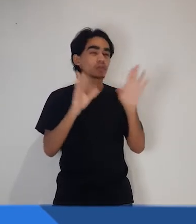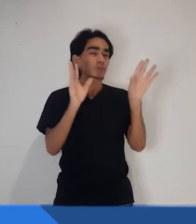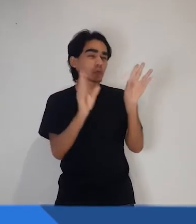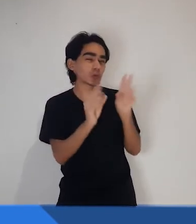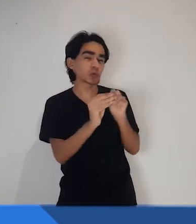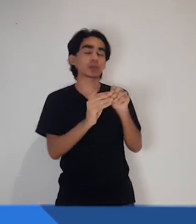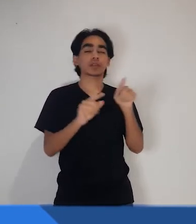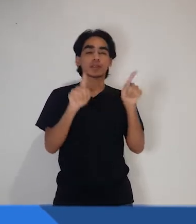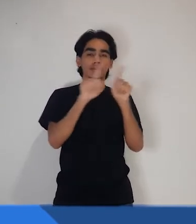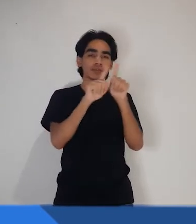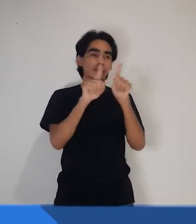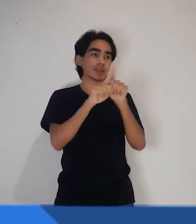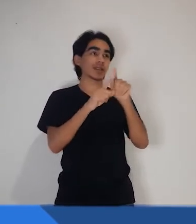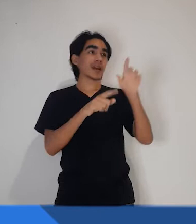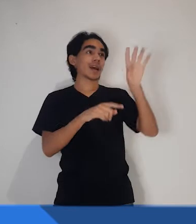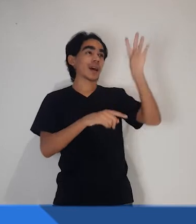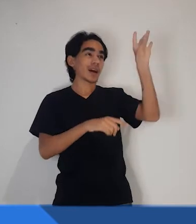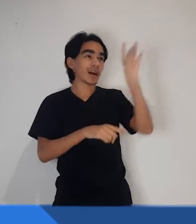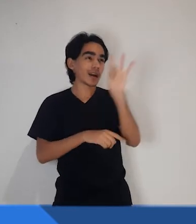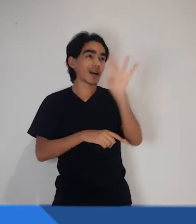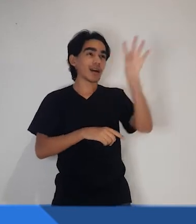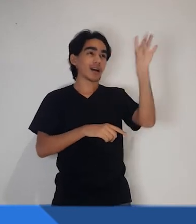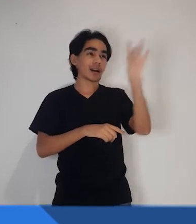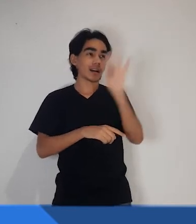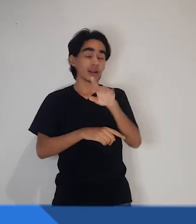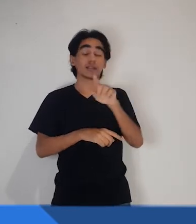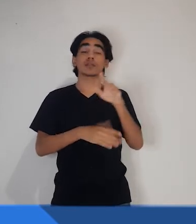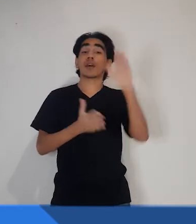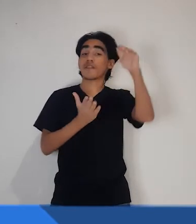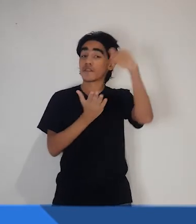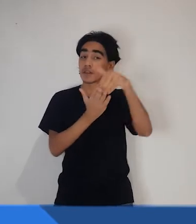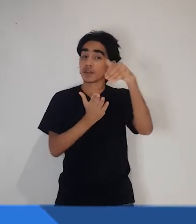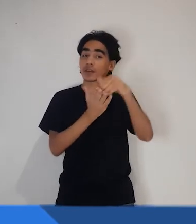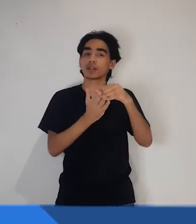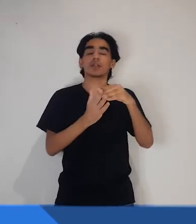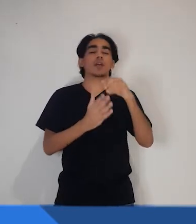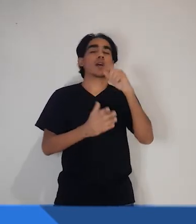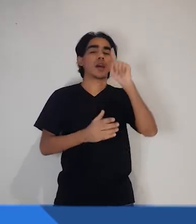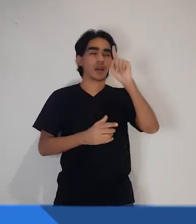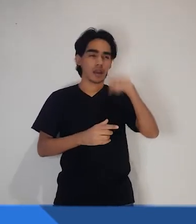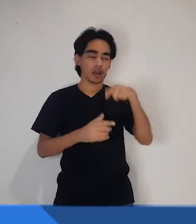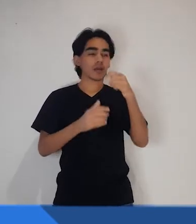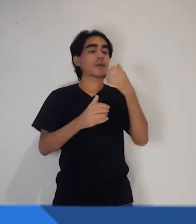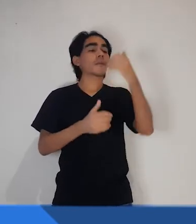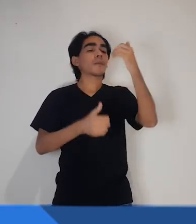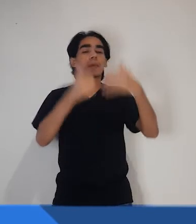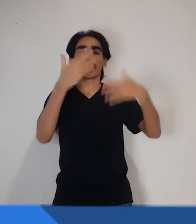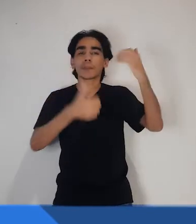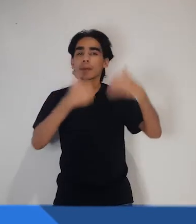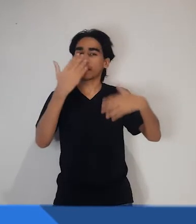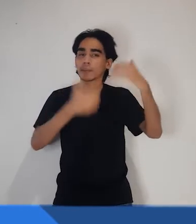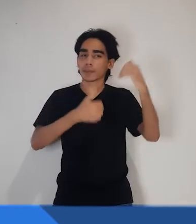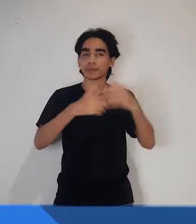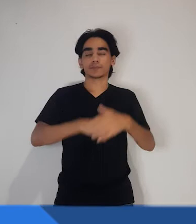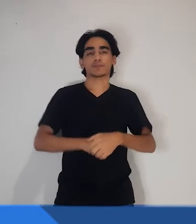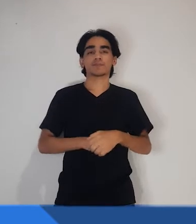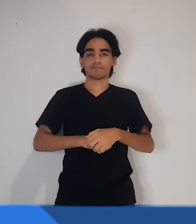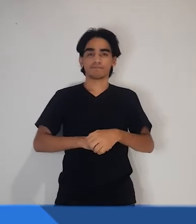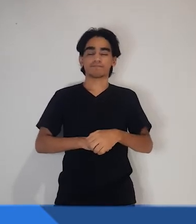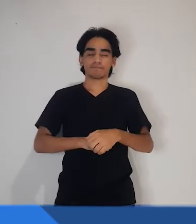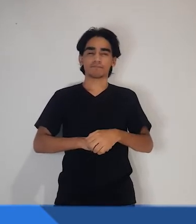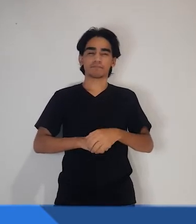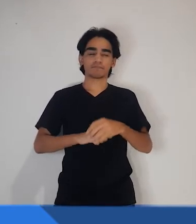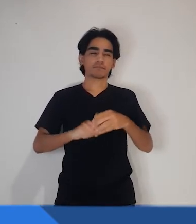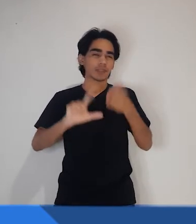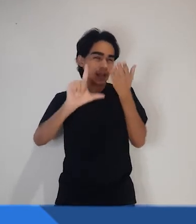o texto e, por fim, uma questão dissertativa. A gente está aqui na sala de aula virtual, na nossa sala